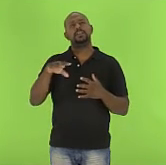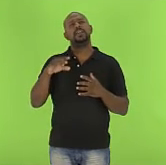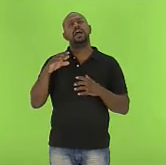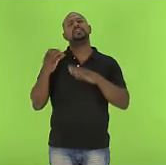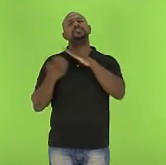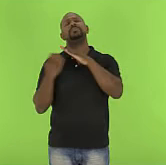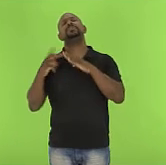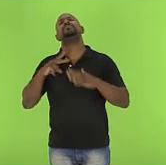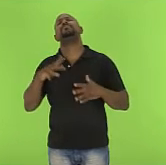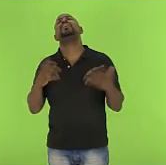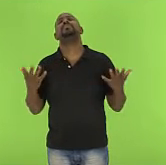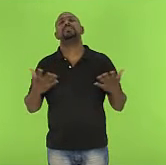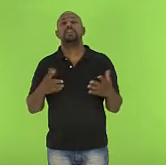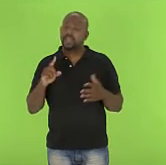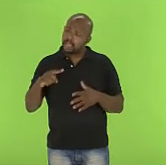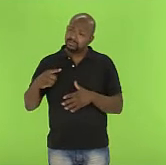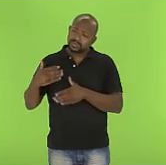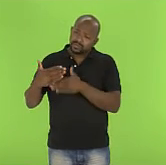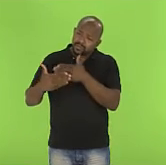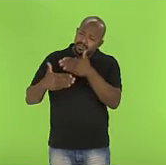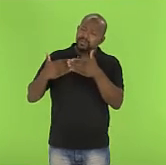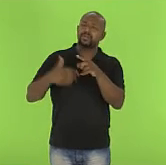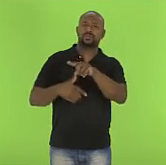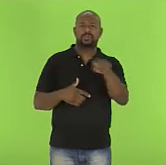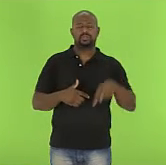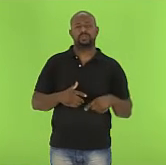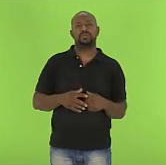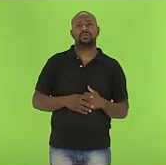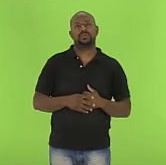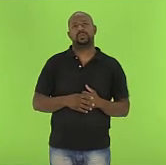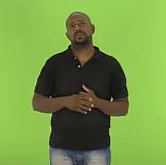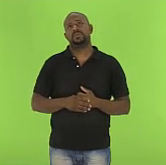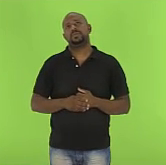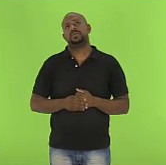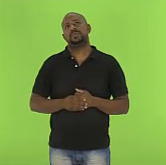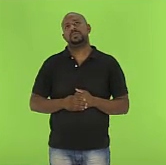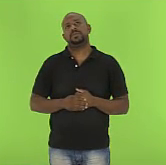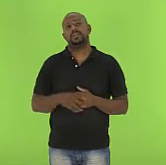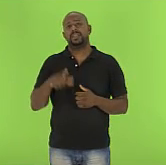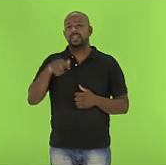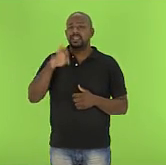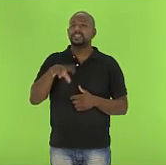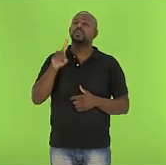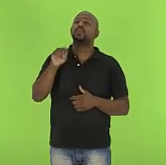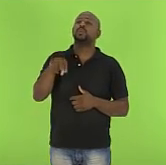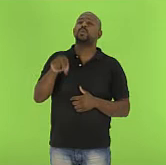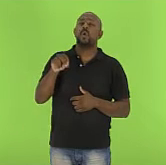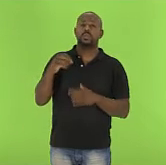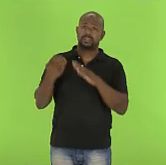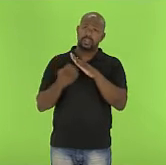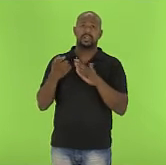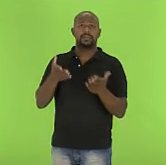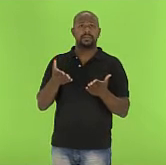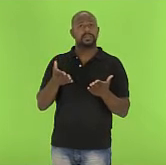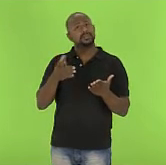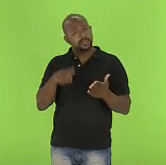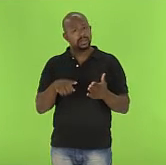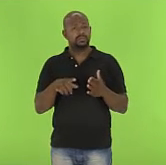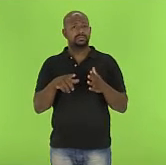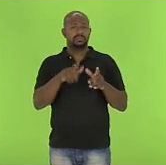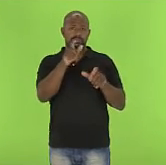E a indústria privada? A indústria privada é um desenvolvimento disso. Quem são os donos das empresas, se